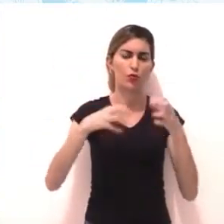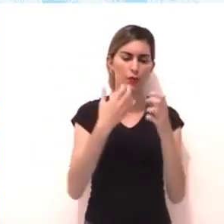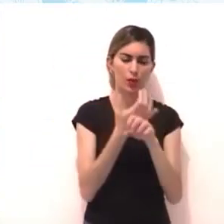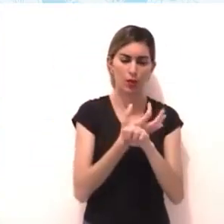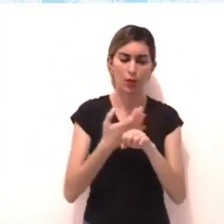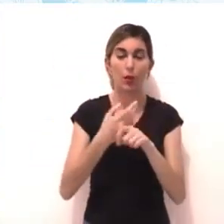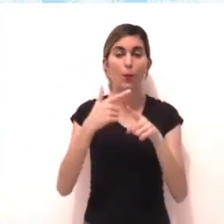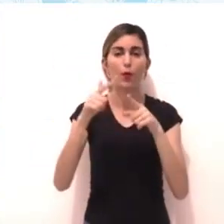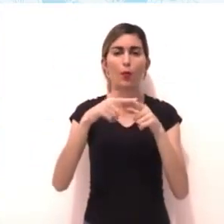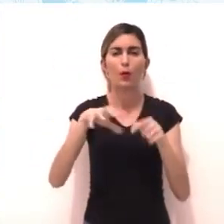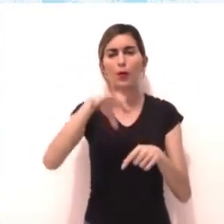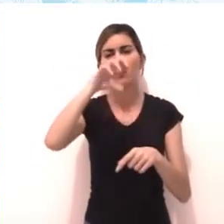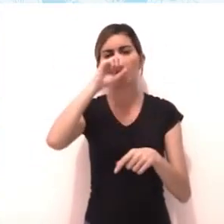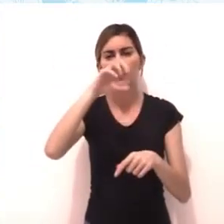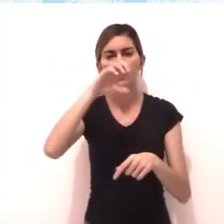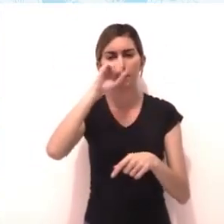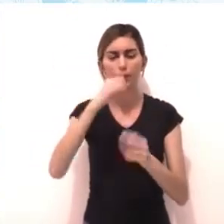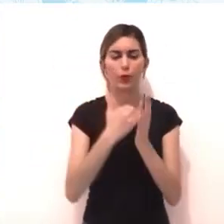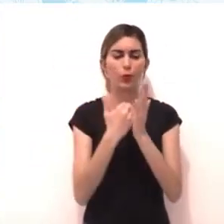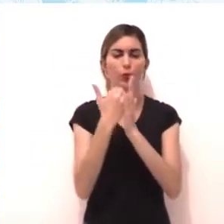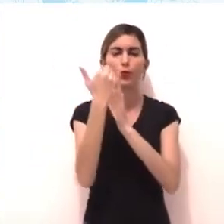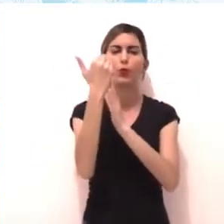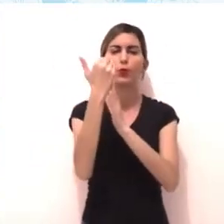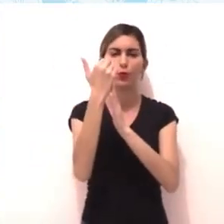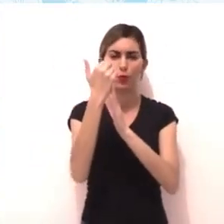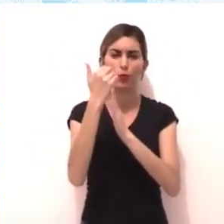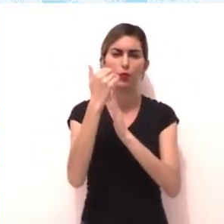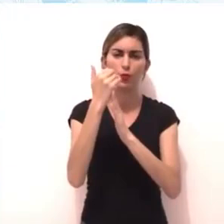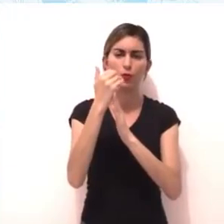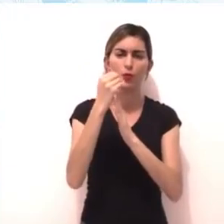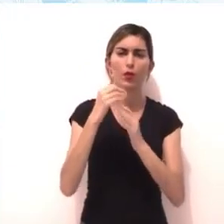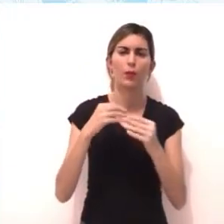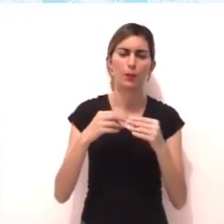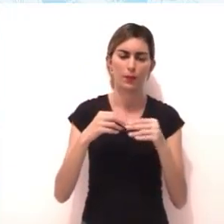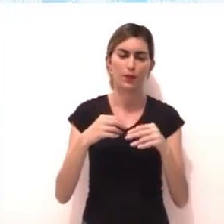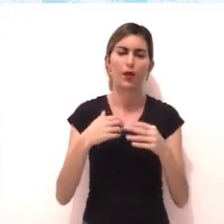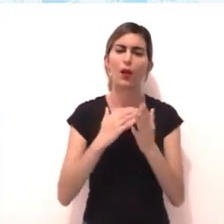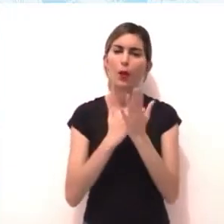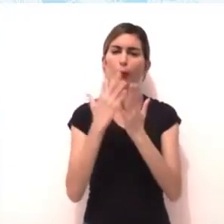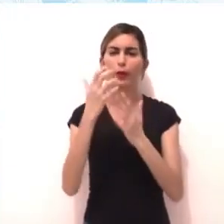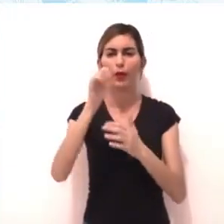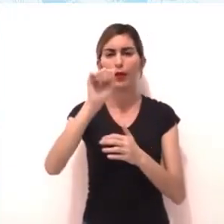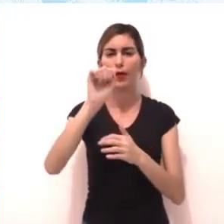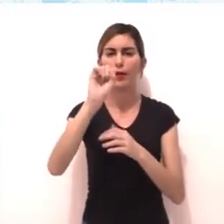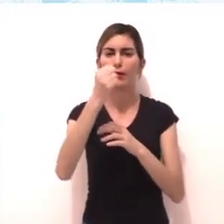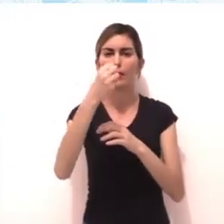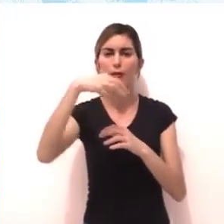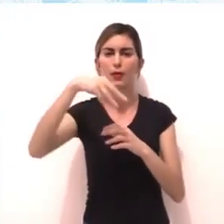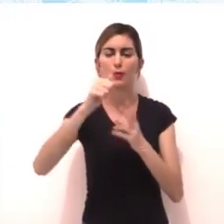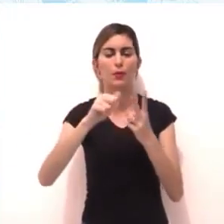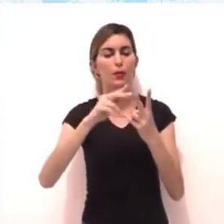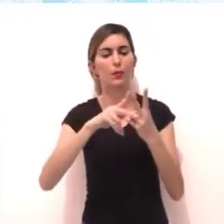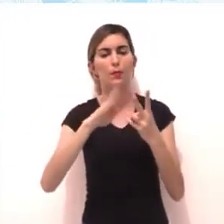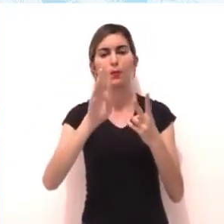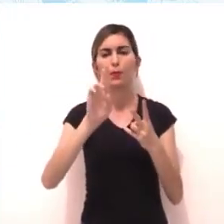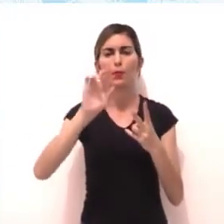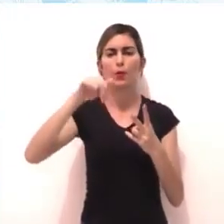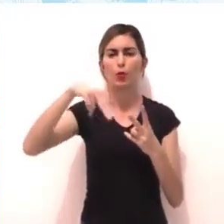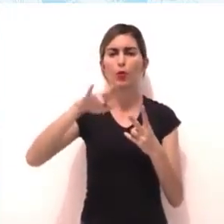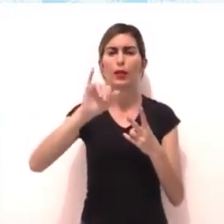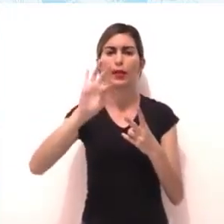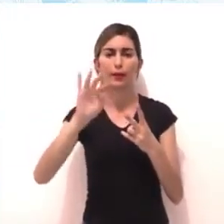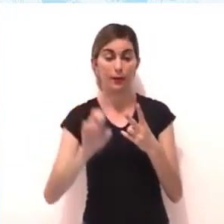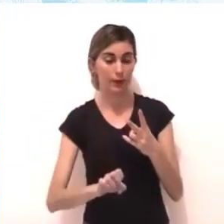problemas respiratórios, como o aumento dos casos de asma e de bronquite.